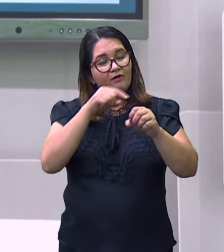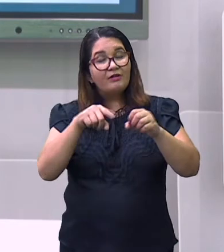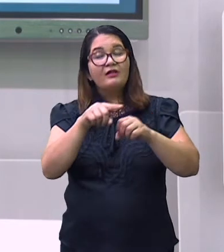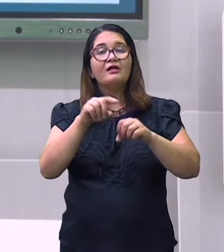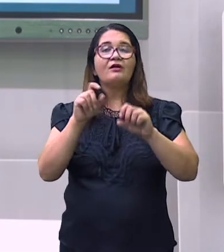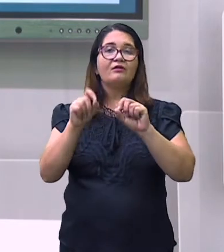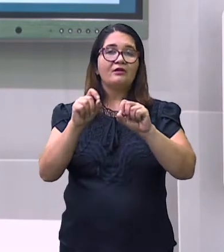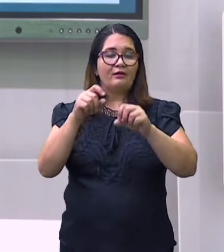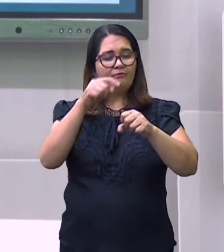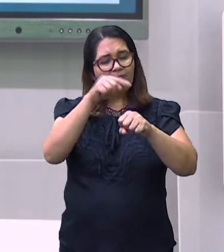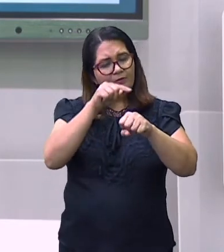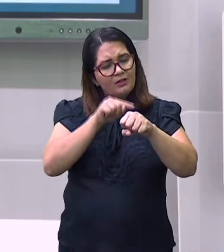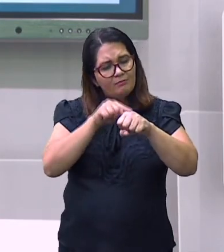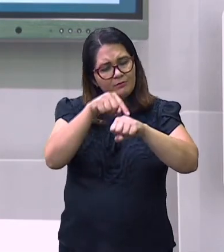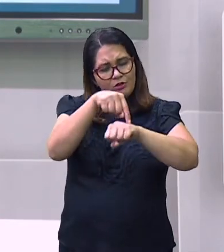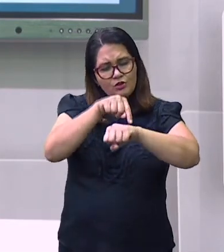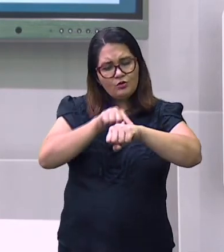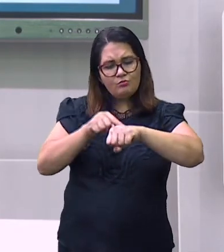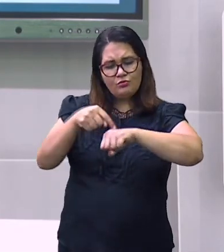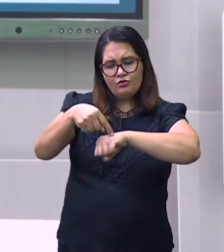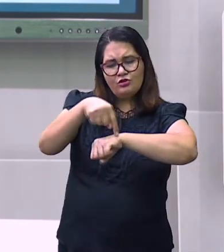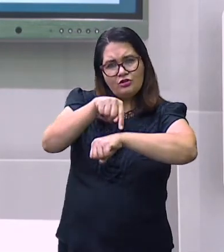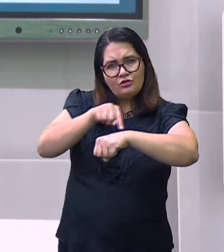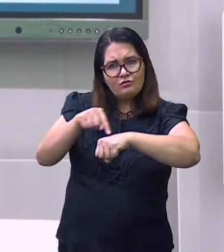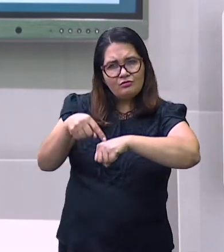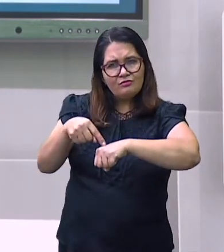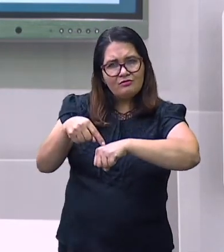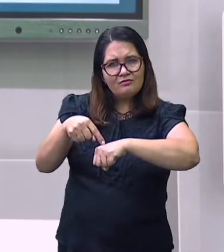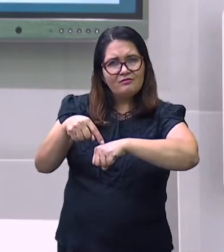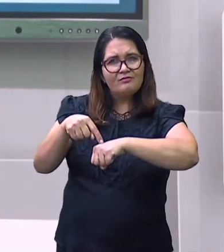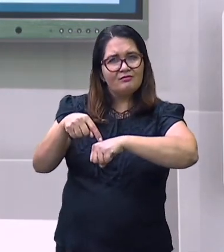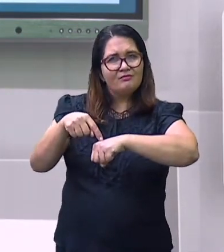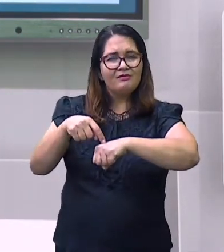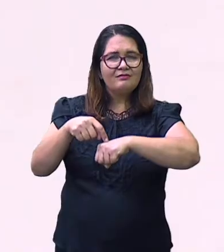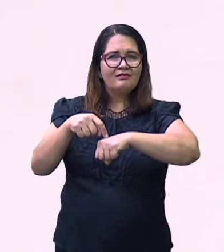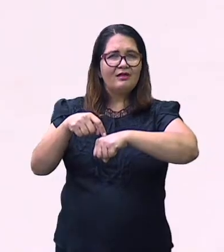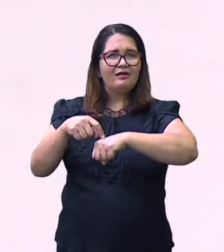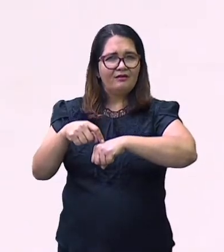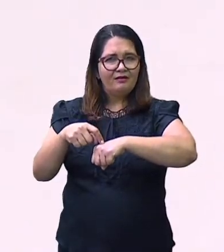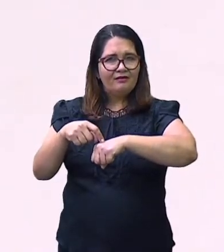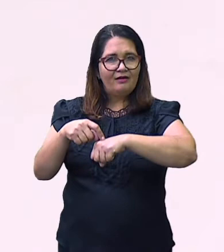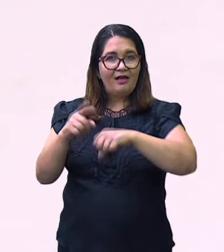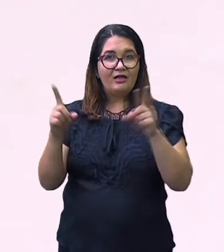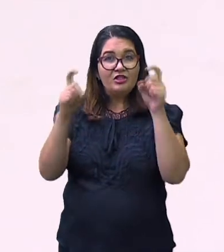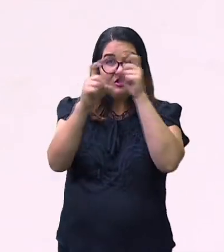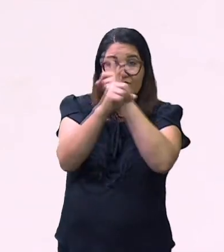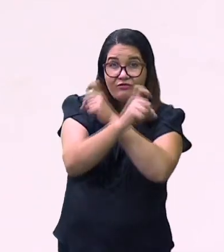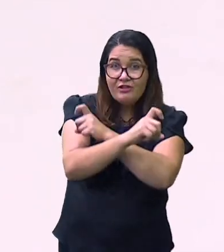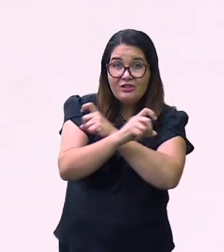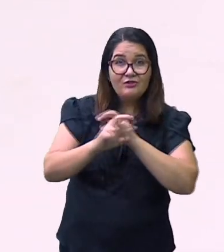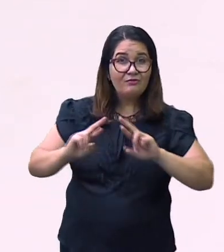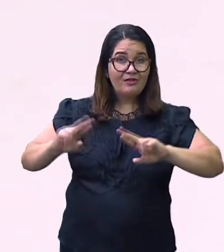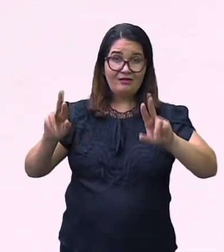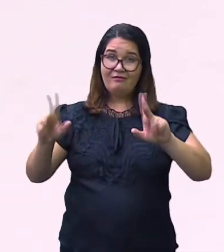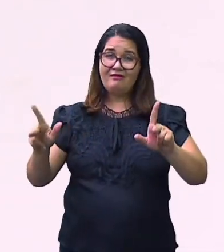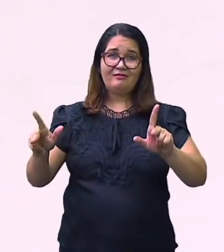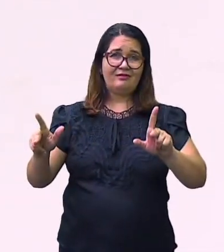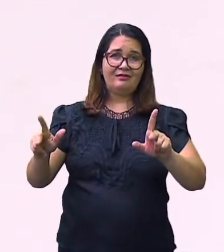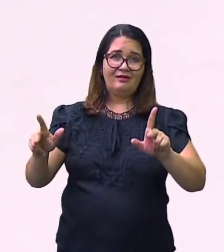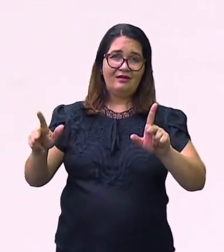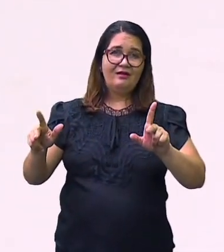rugoso. E aí? Olha bem, nem tão difícil é assim, não é mesmo? Porque a gente vai começar a